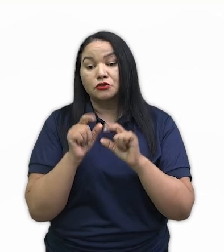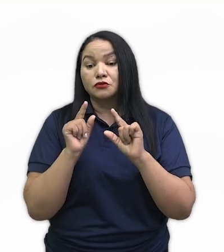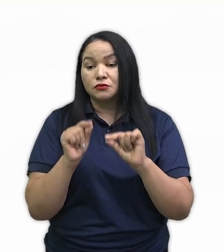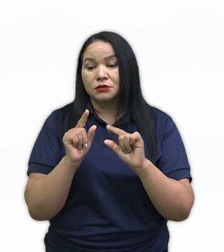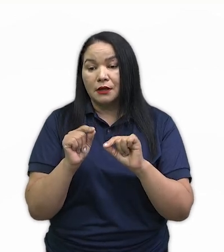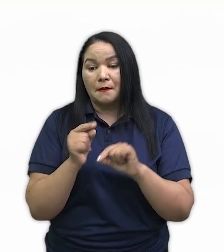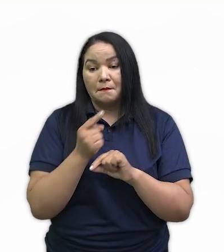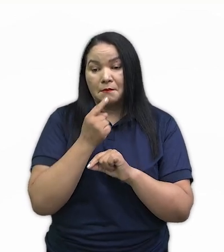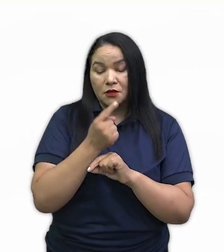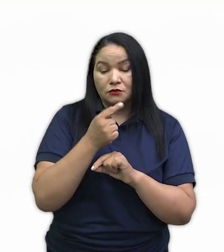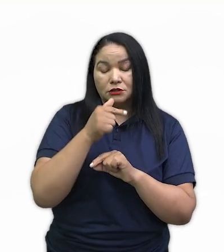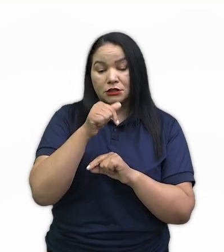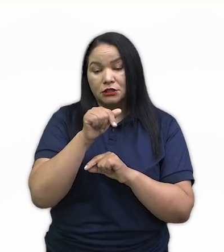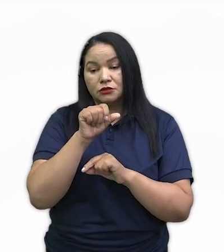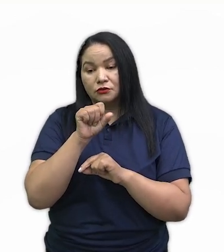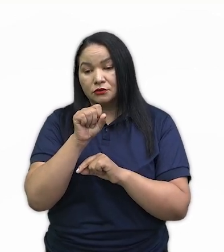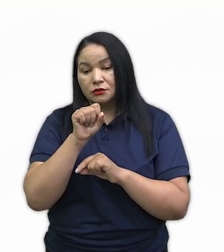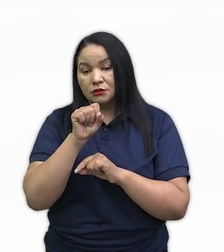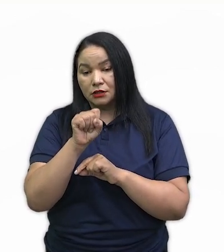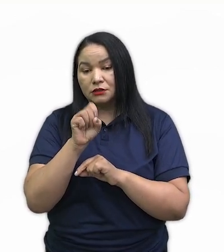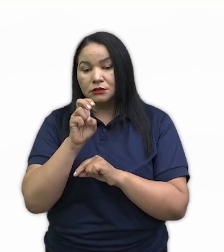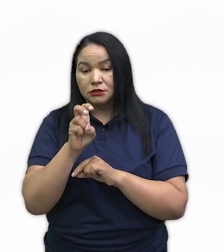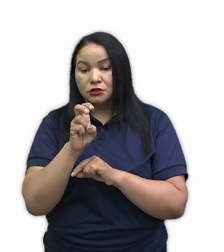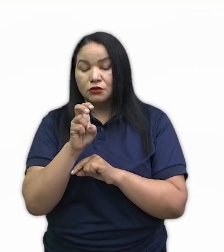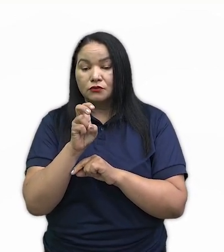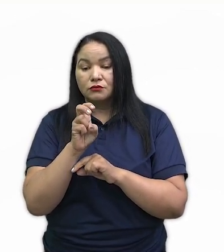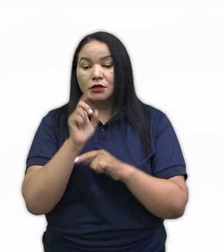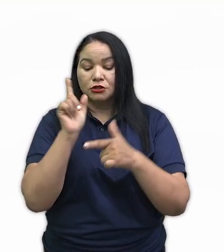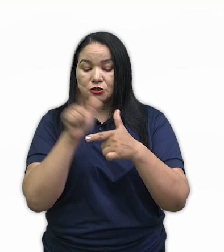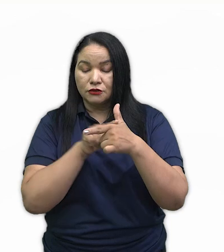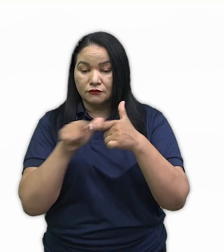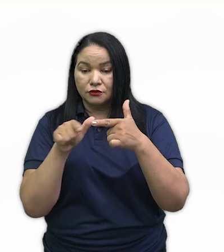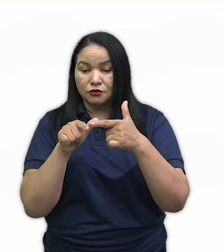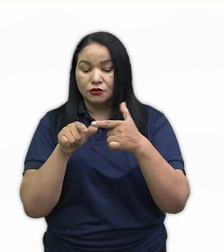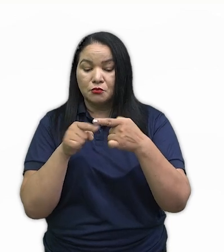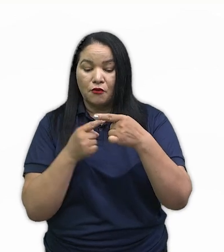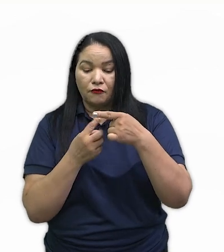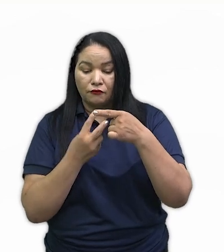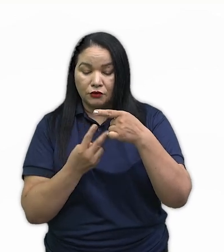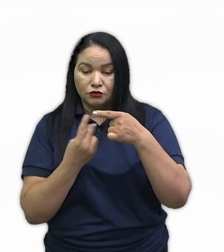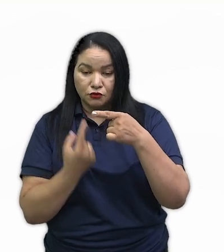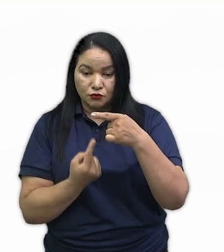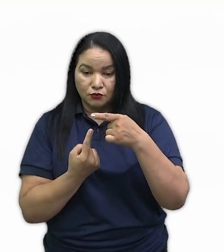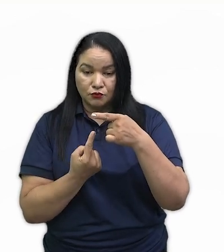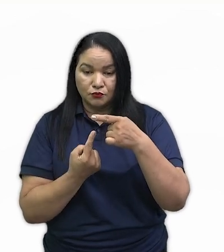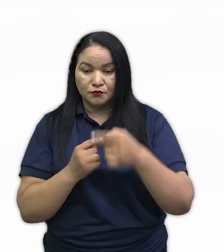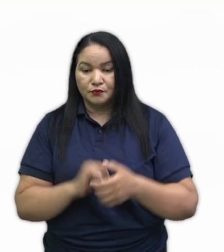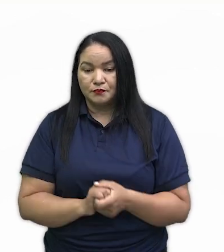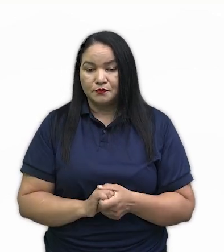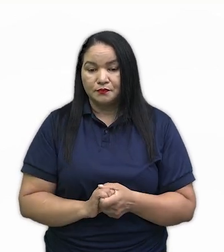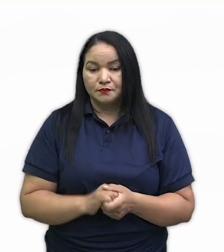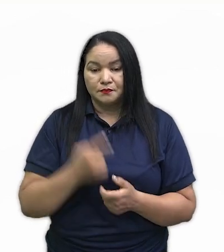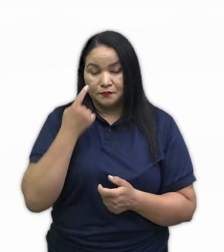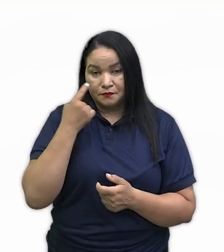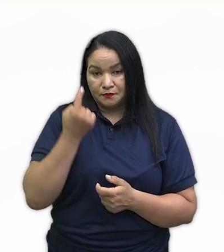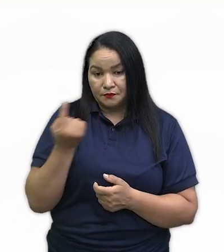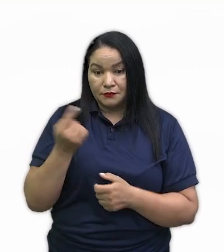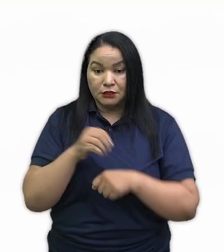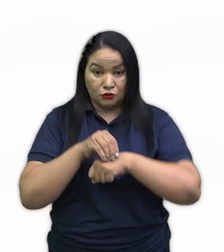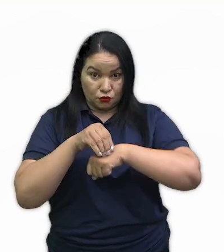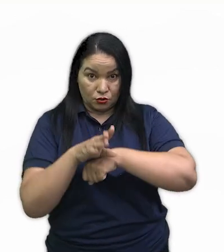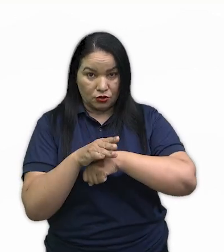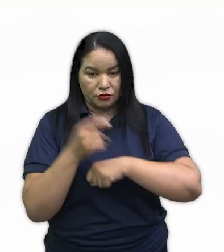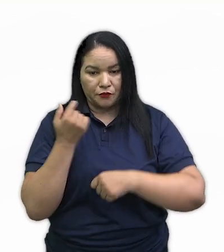esse 1.785 por 21. Só trocar aqui embaixo, ó. Eu vou dividir, então, esse